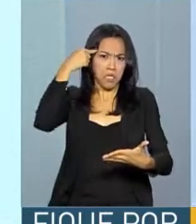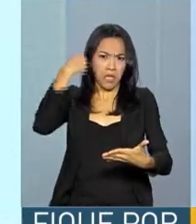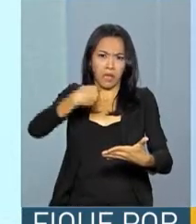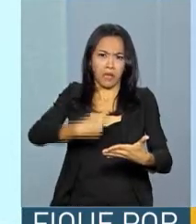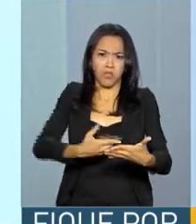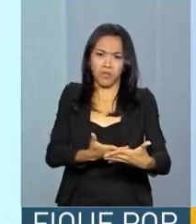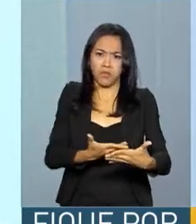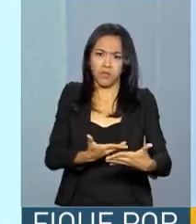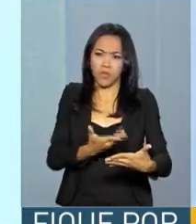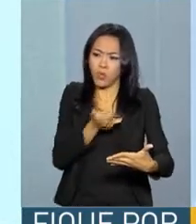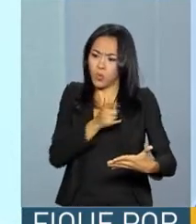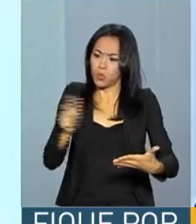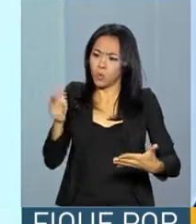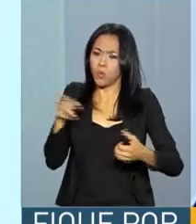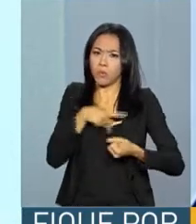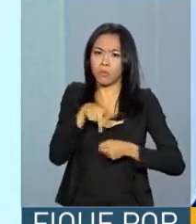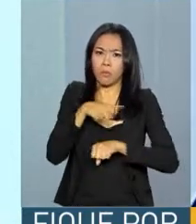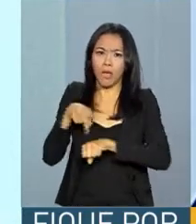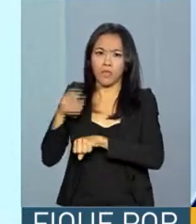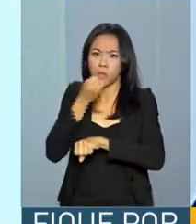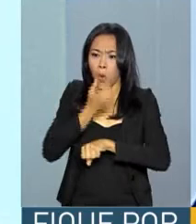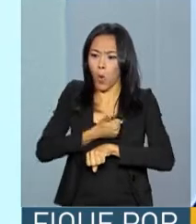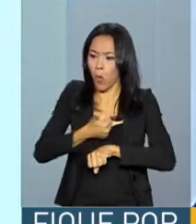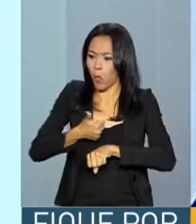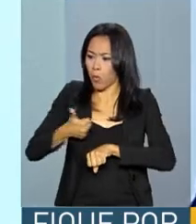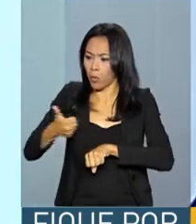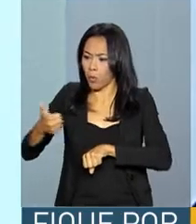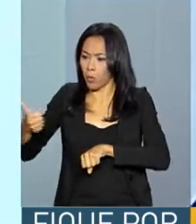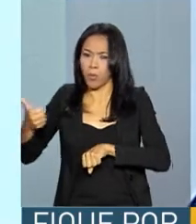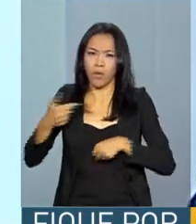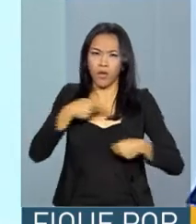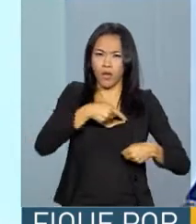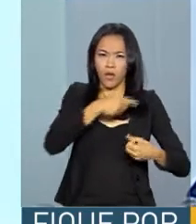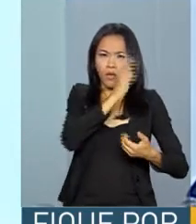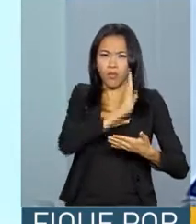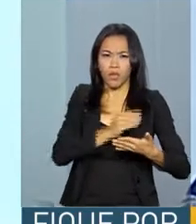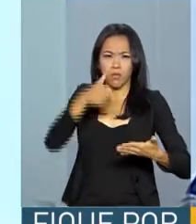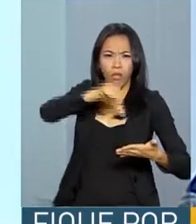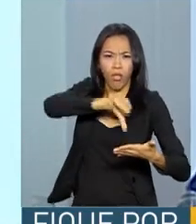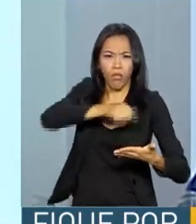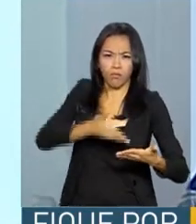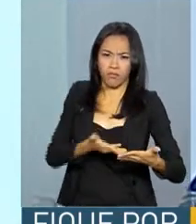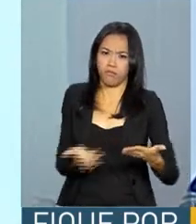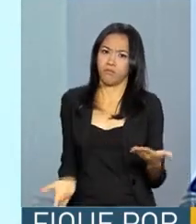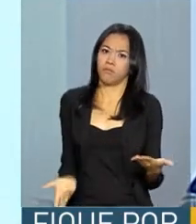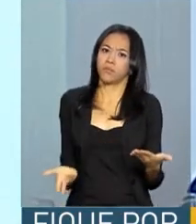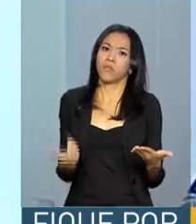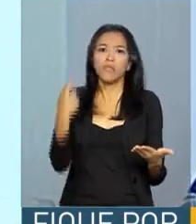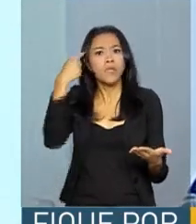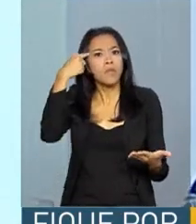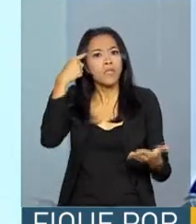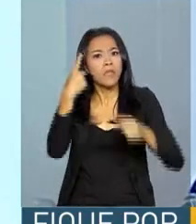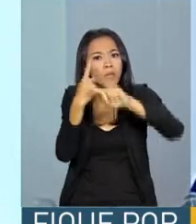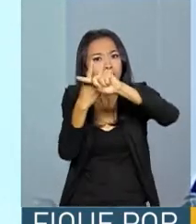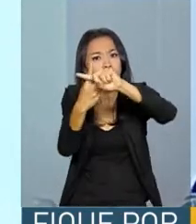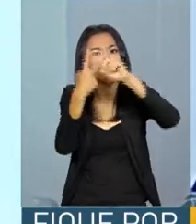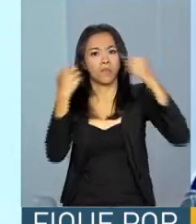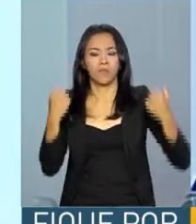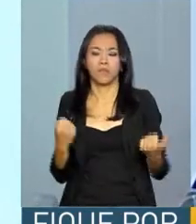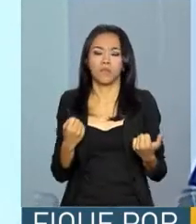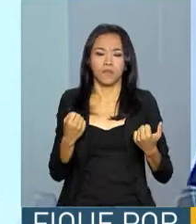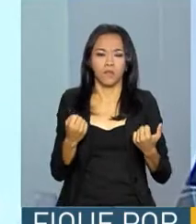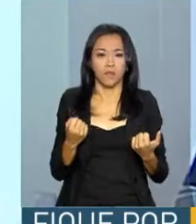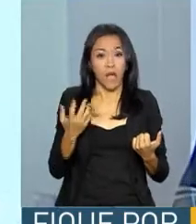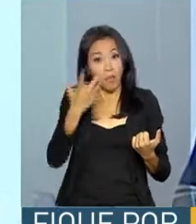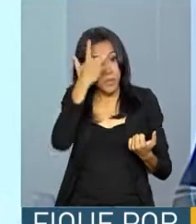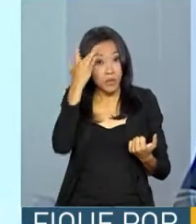frente. Me perdoem fazer esta referência, mas nós precisamos tirar essa dose de pessimismo, porque o otimismo gera boas coisas, né?